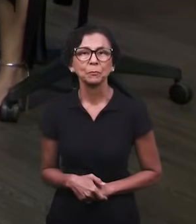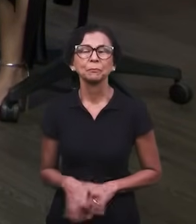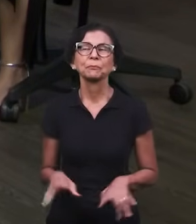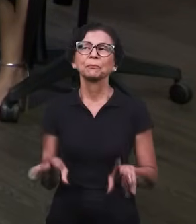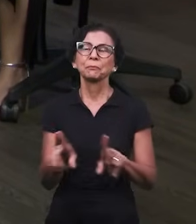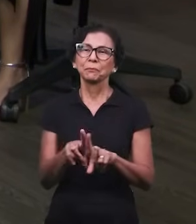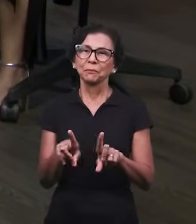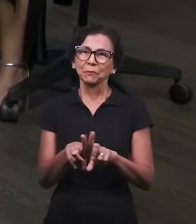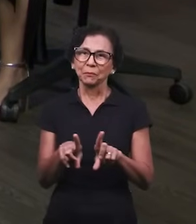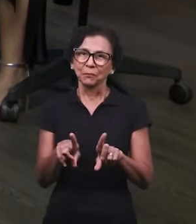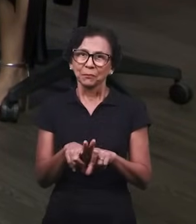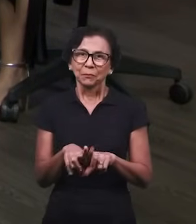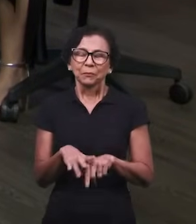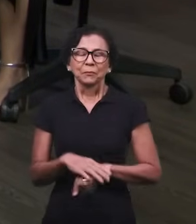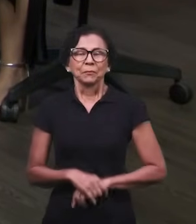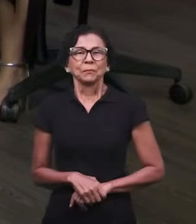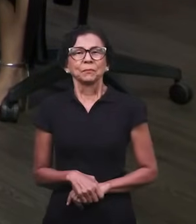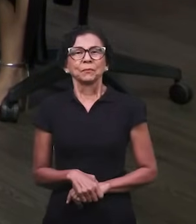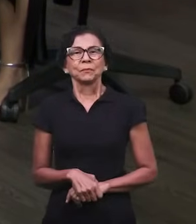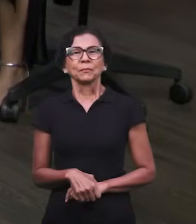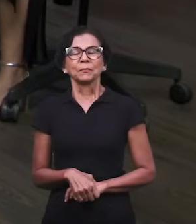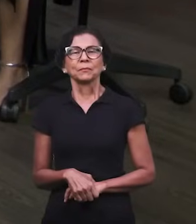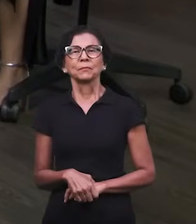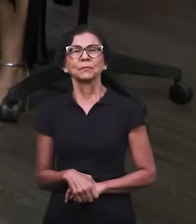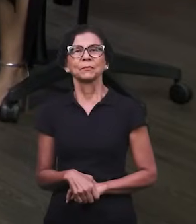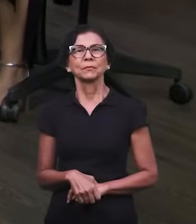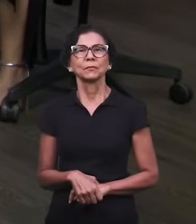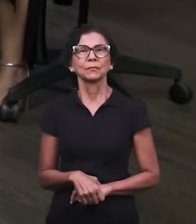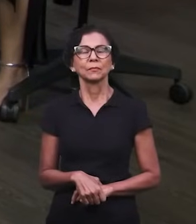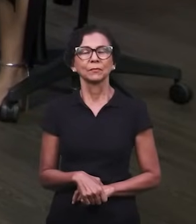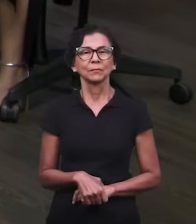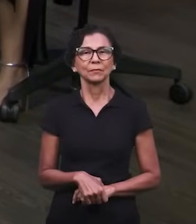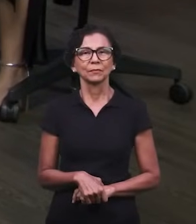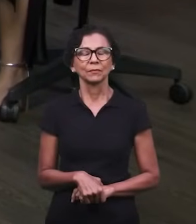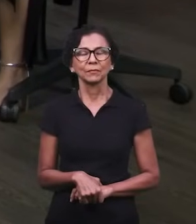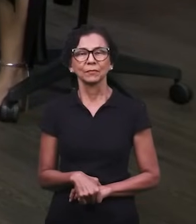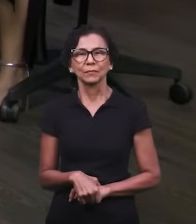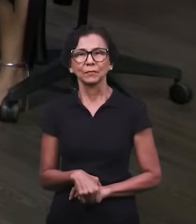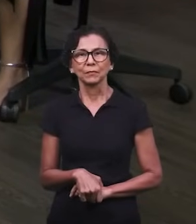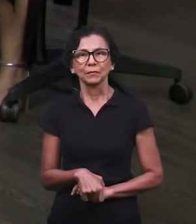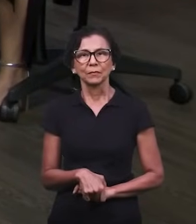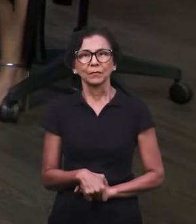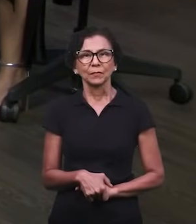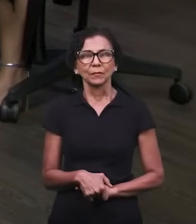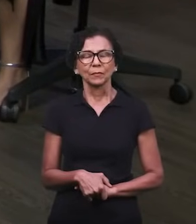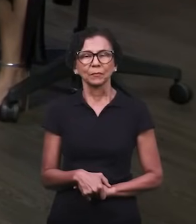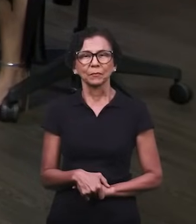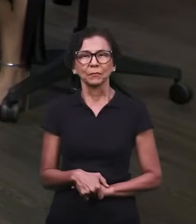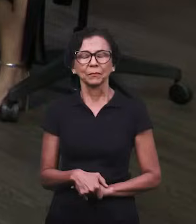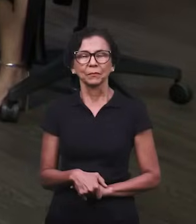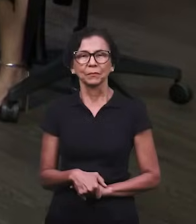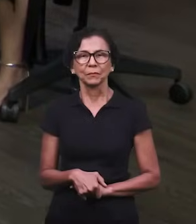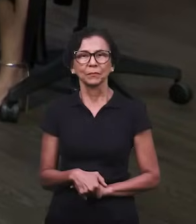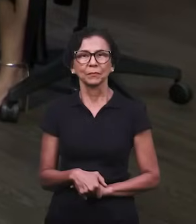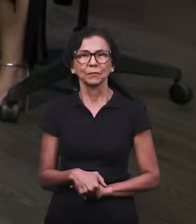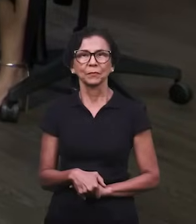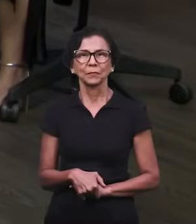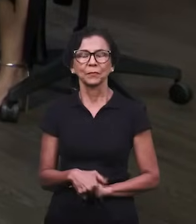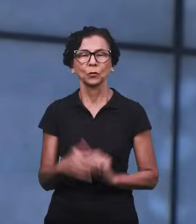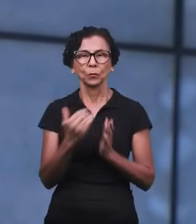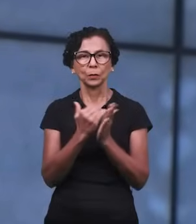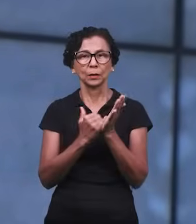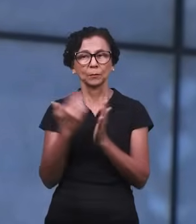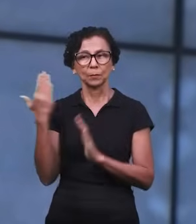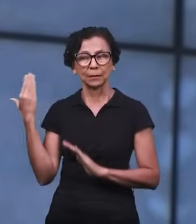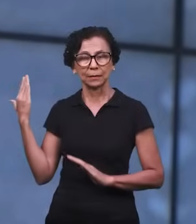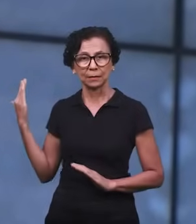objeto de conversa nossa aqui no Reunião de Jovens, num programa desse, numa edição anterior do programa desse, é que